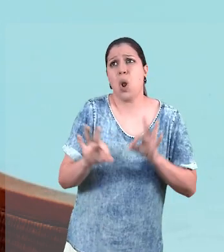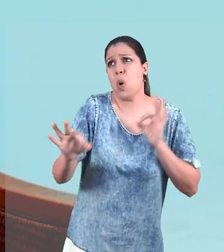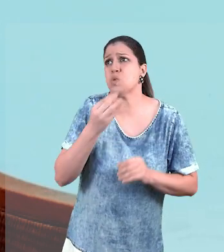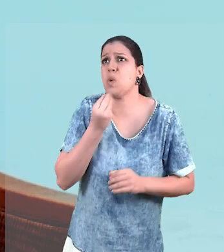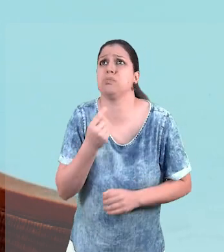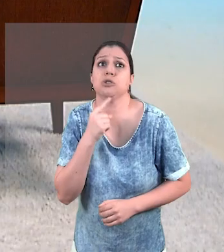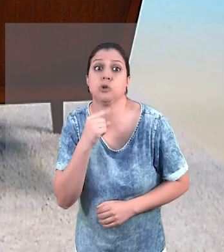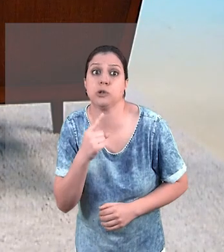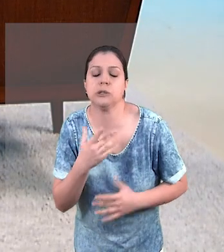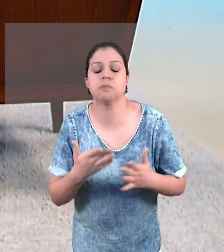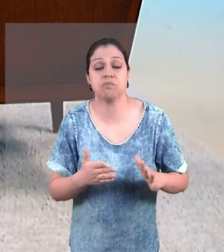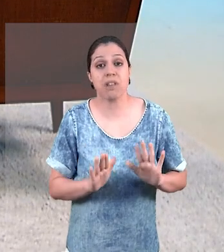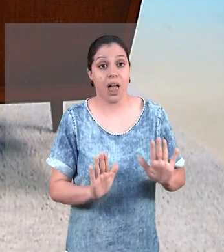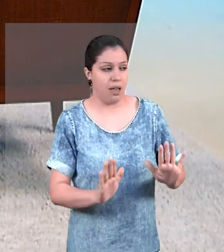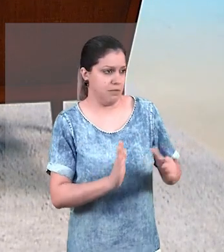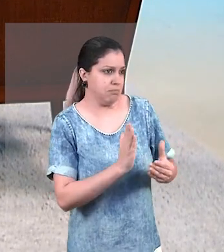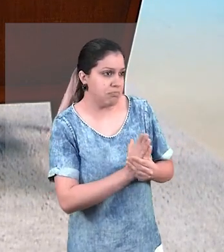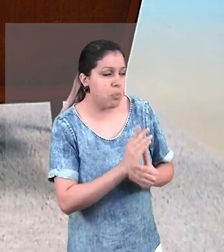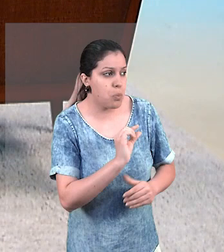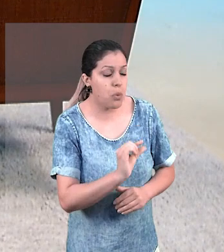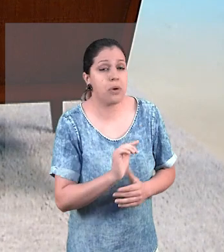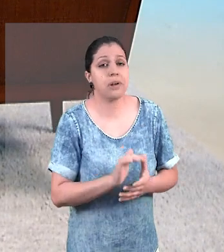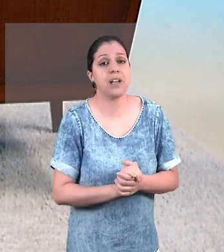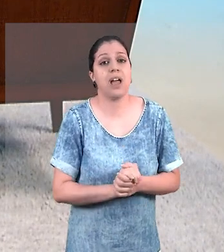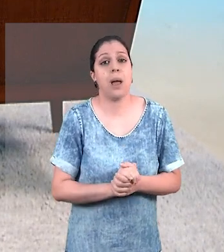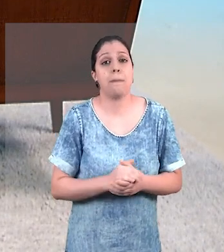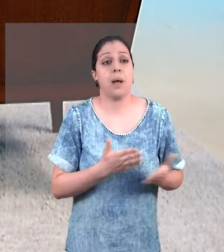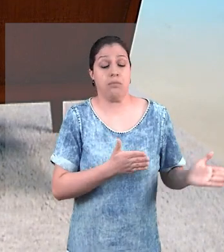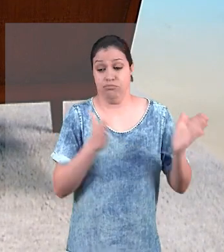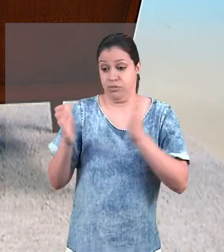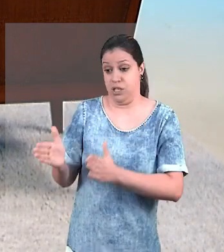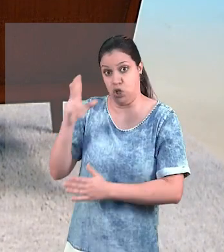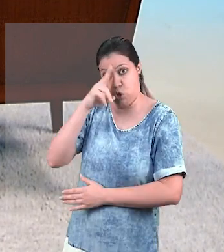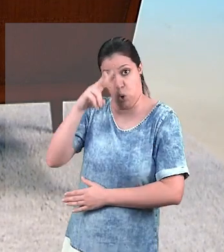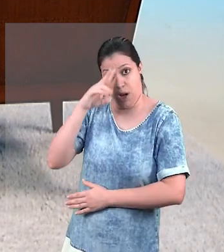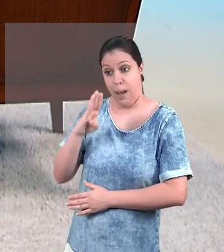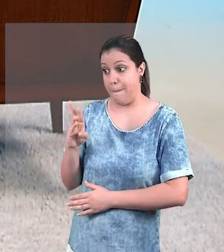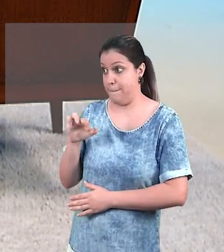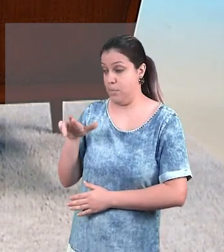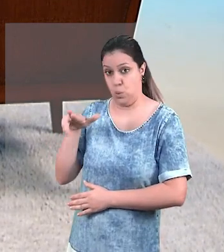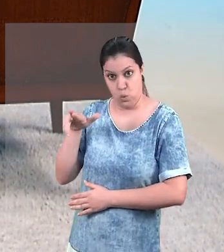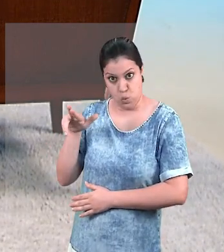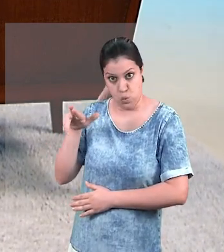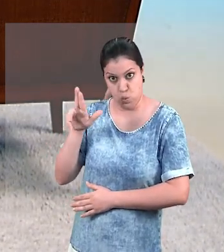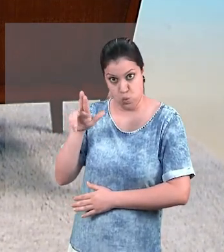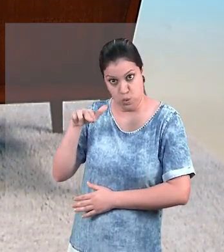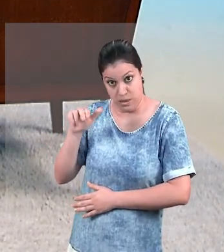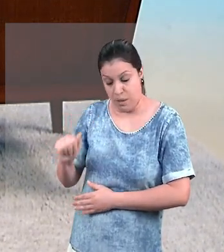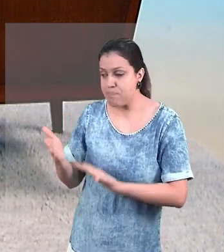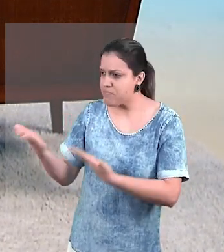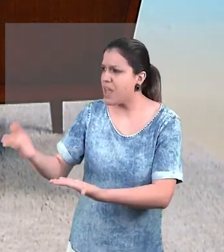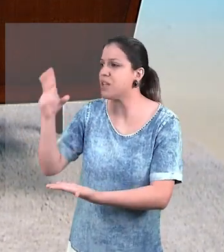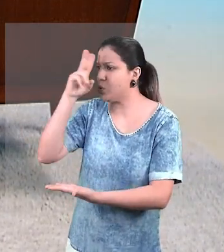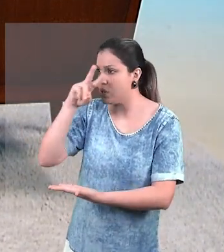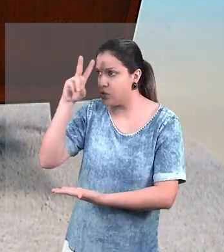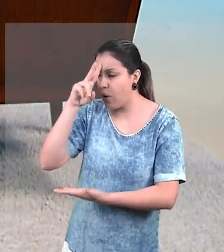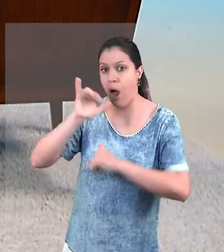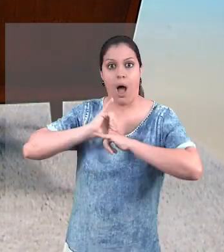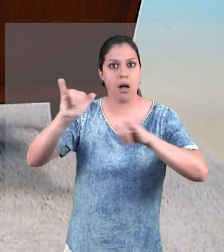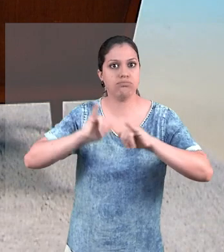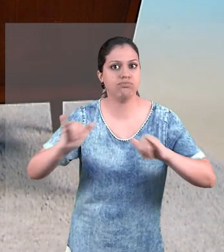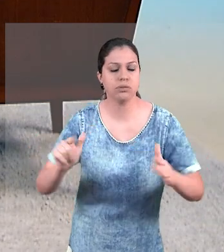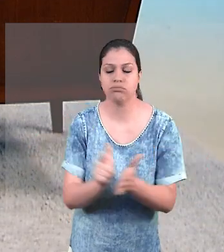sem aquele parceiro. Bom, eu vou interromper um pouquinho, Tetê, para vir para a história da Bruna. A sua história, Bruna, virou,